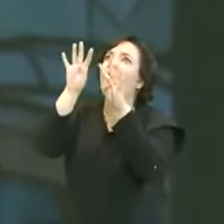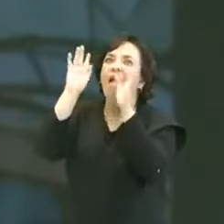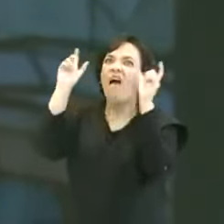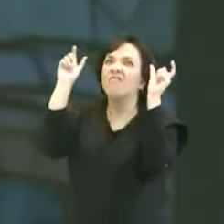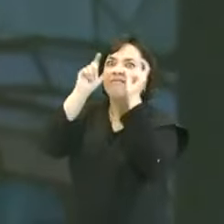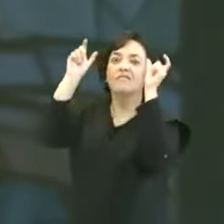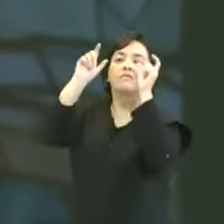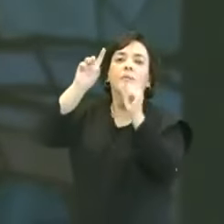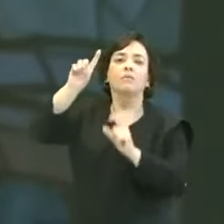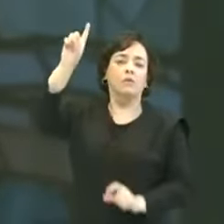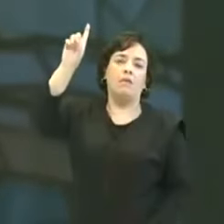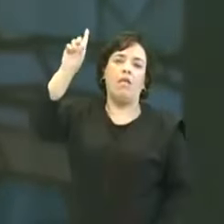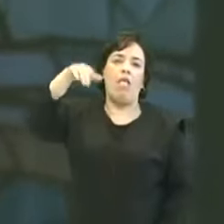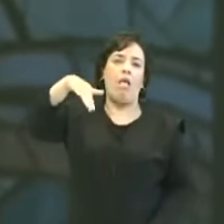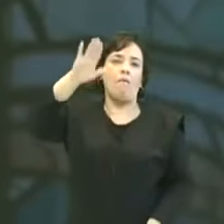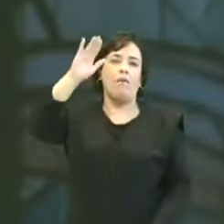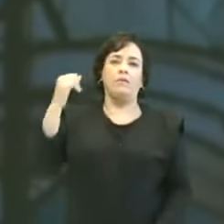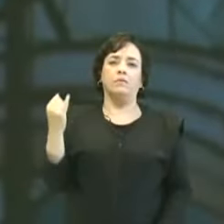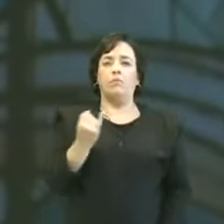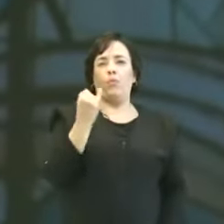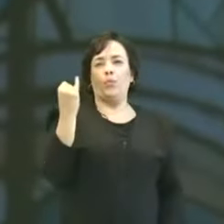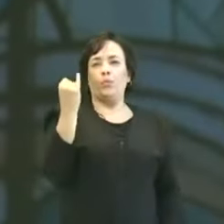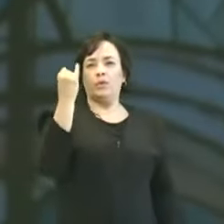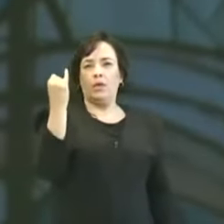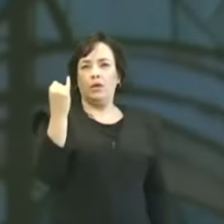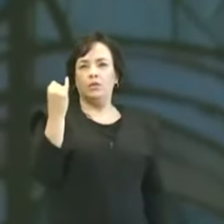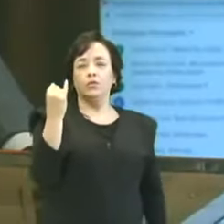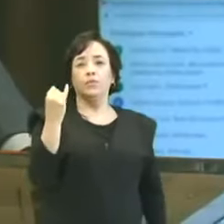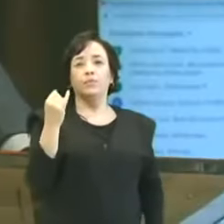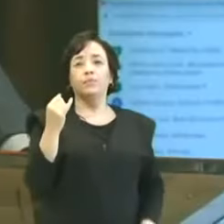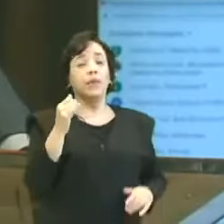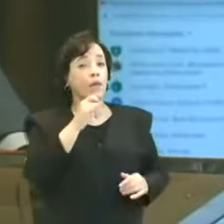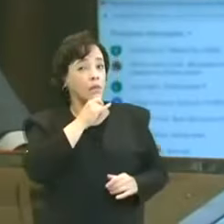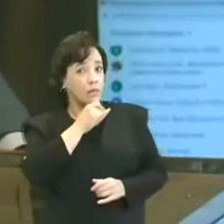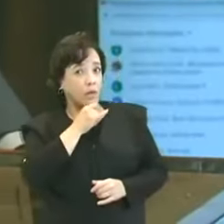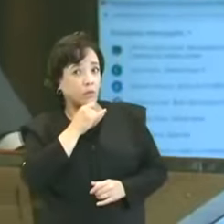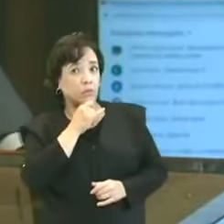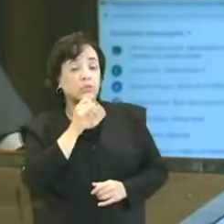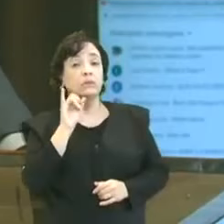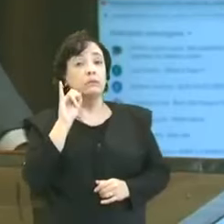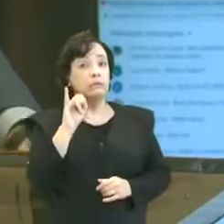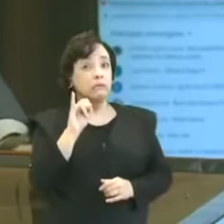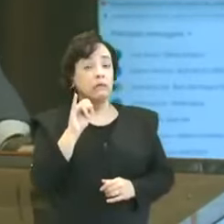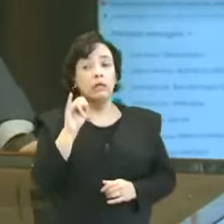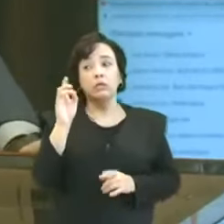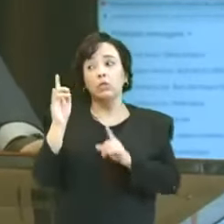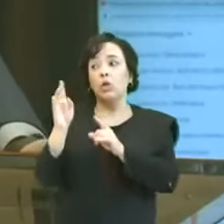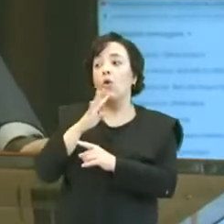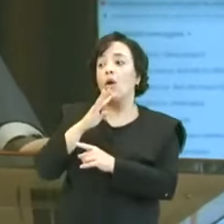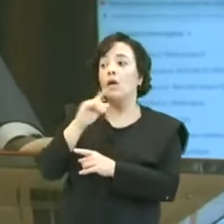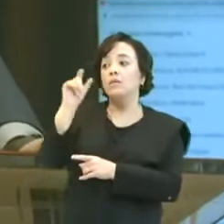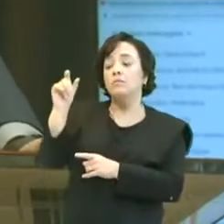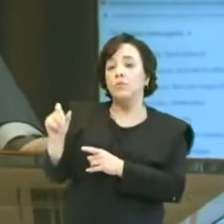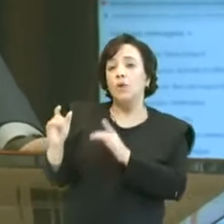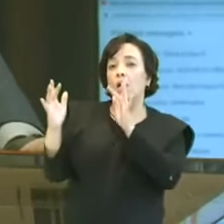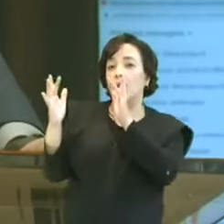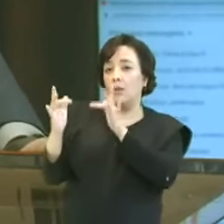importante. Não oramos porque temos outros propósitos. Não oramos